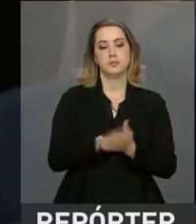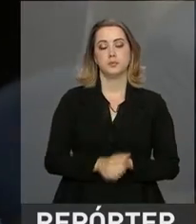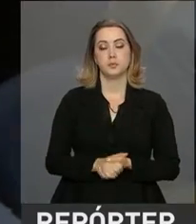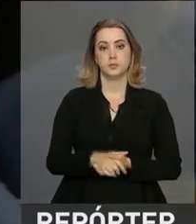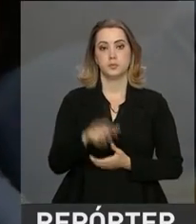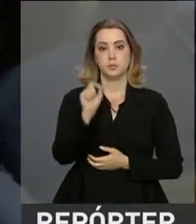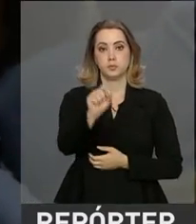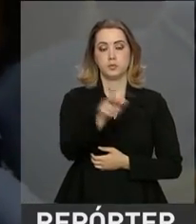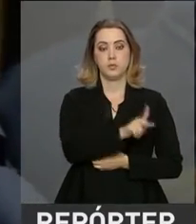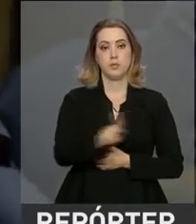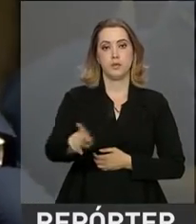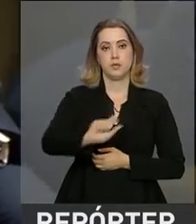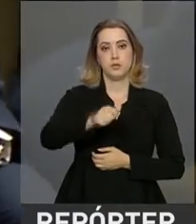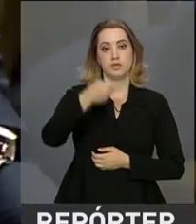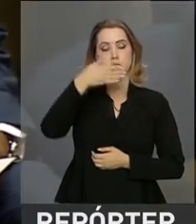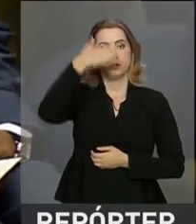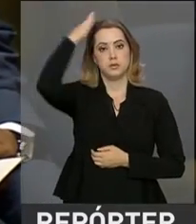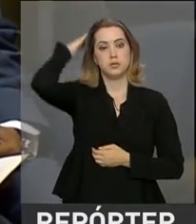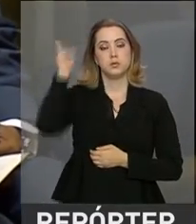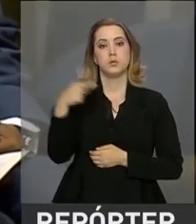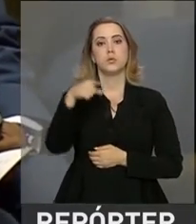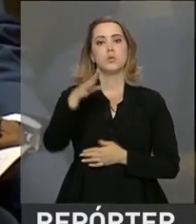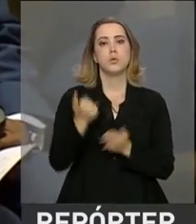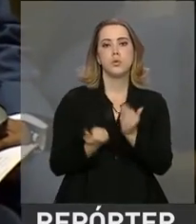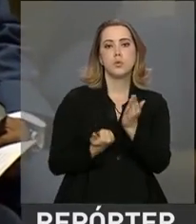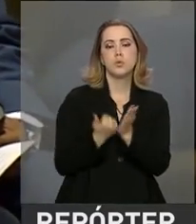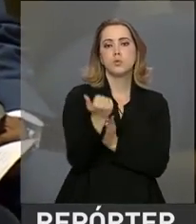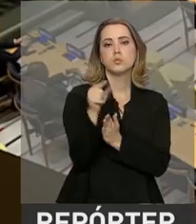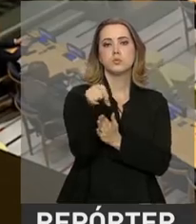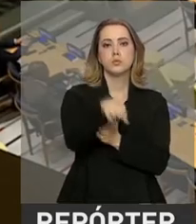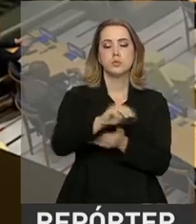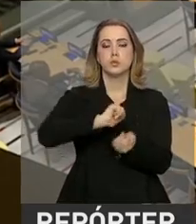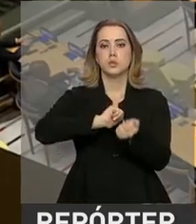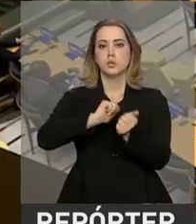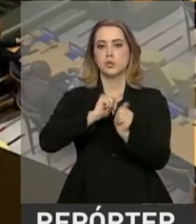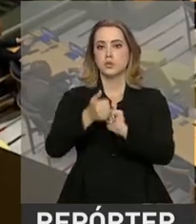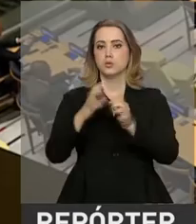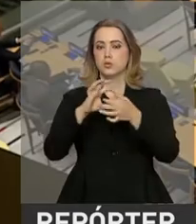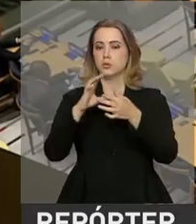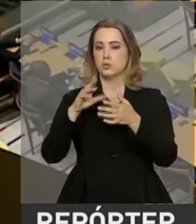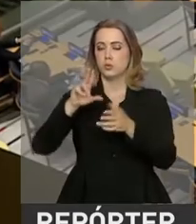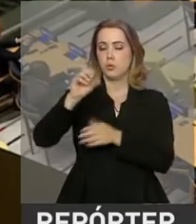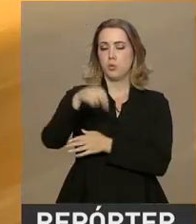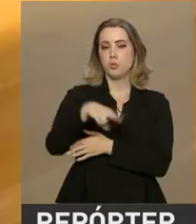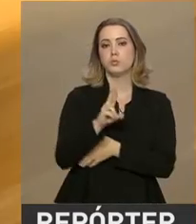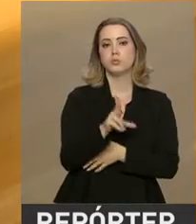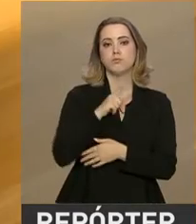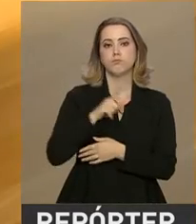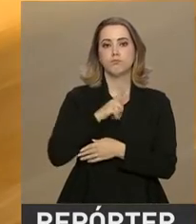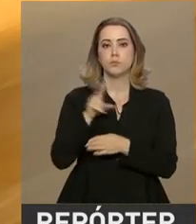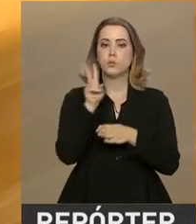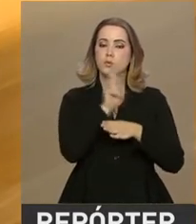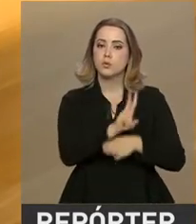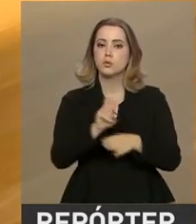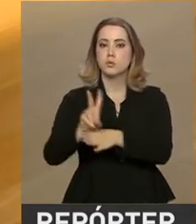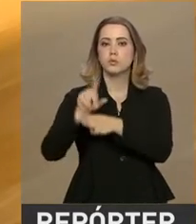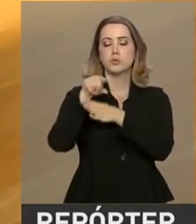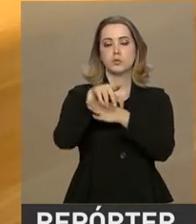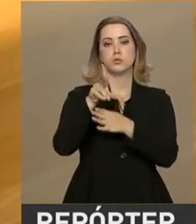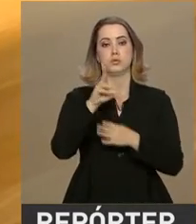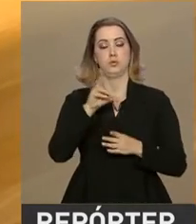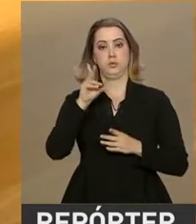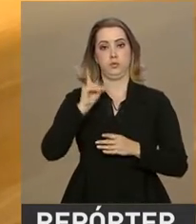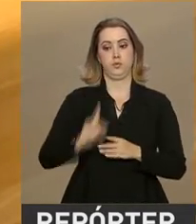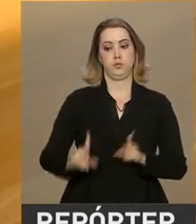o presidente michel temer estreou nas nações unidas nesta segunda feira com um discurso em defesa dos direitos humanos